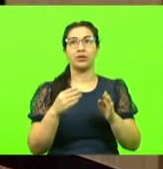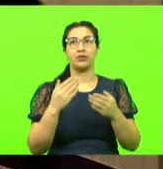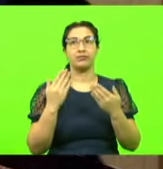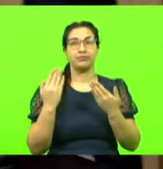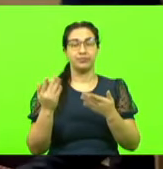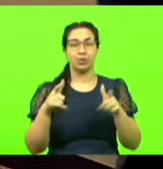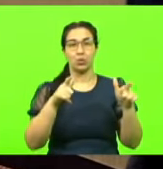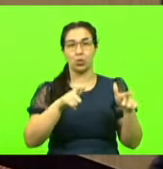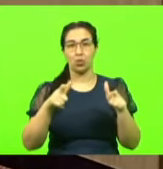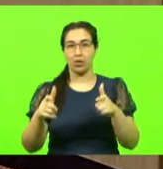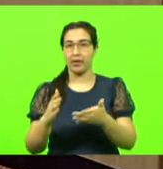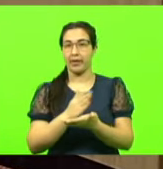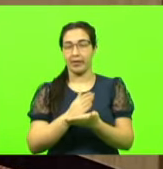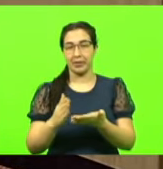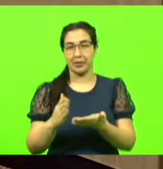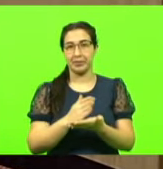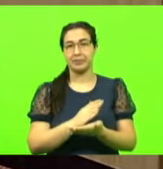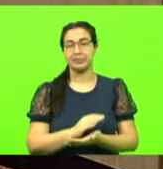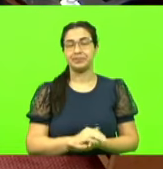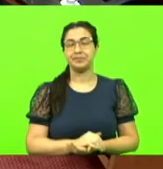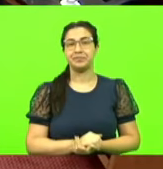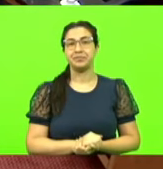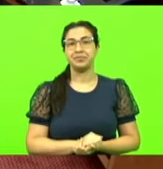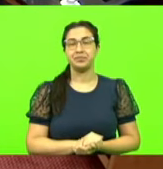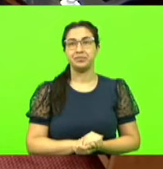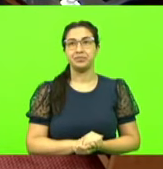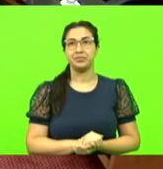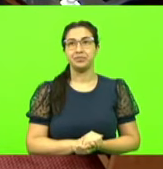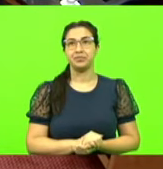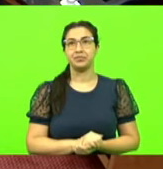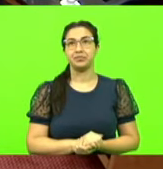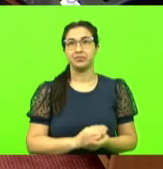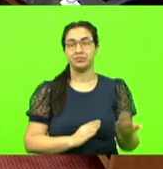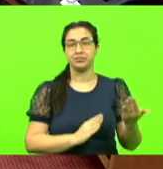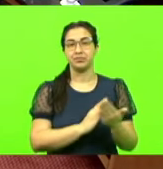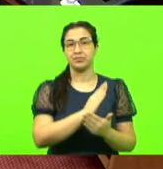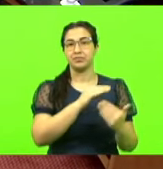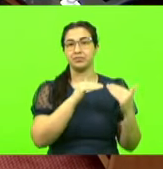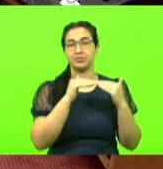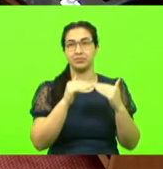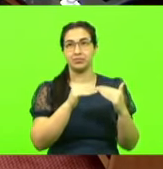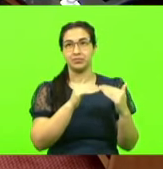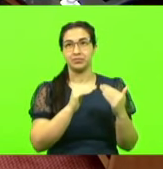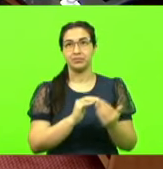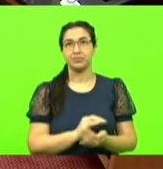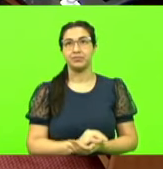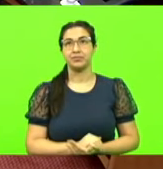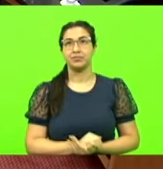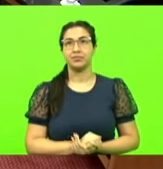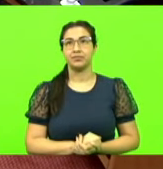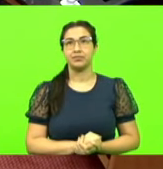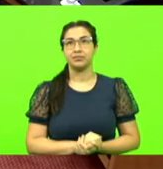menciona. Deputados que aprovam, permaneçam como se encontram. Aprovado por unanimidade.